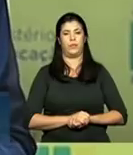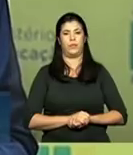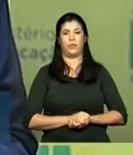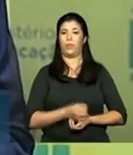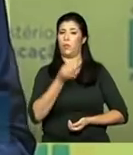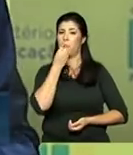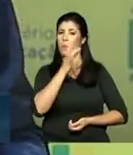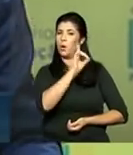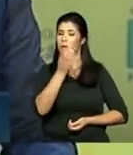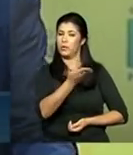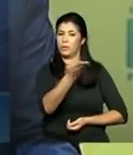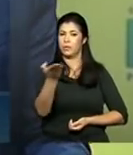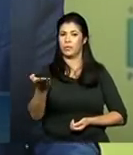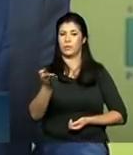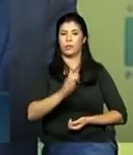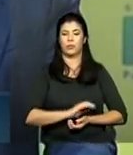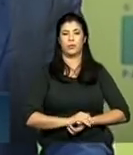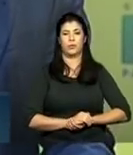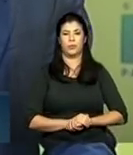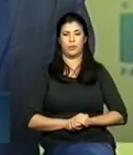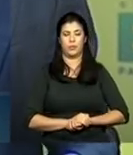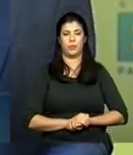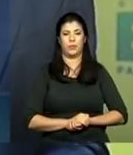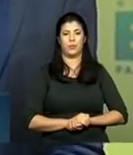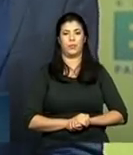Muito bom dia.